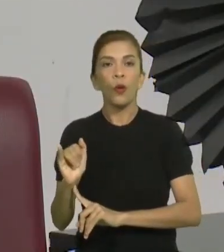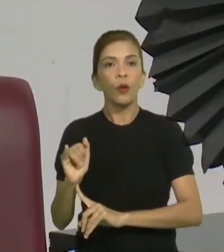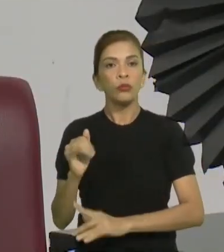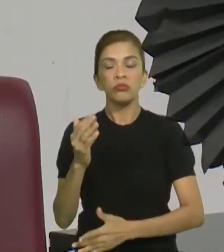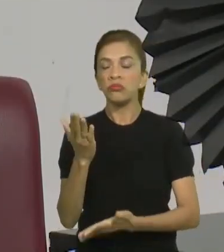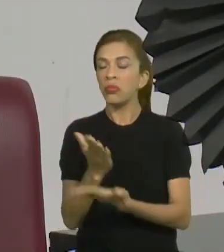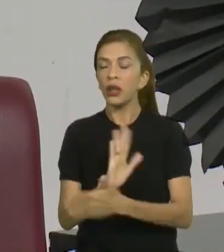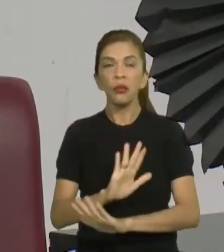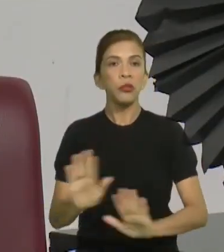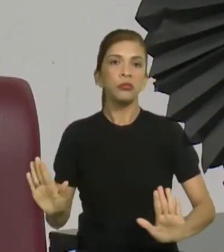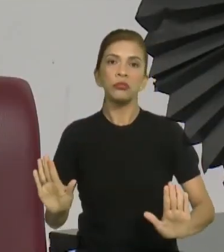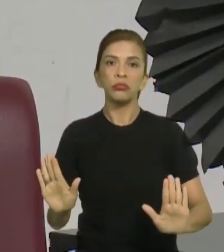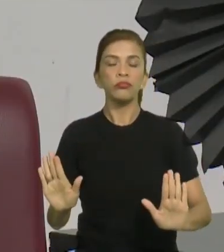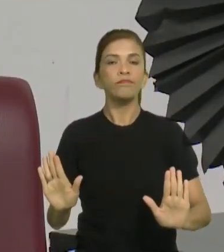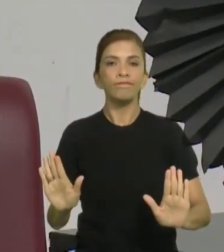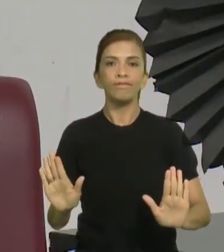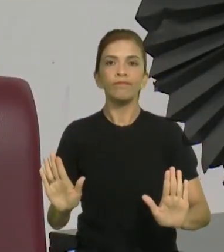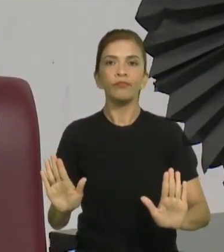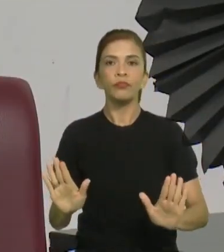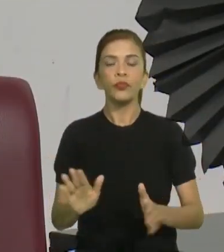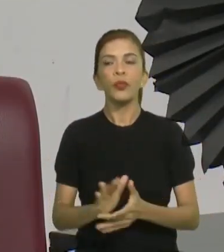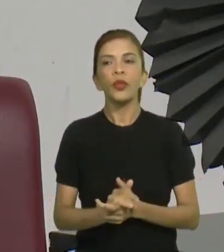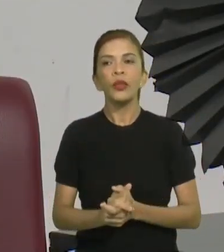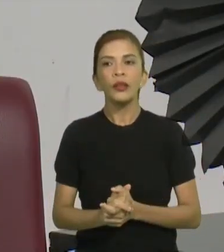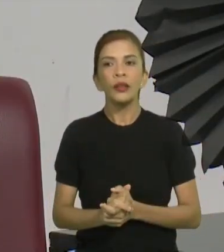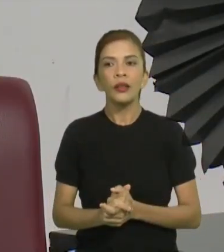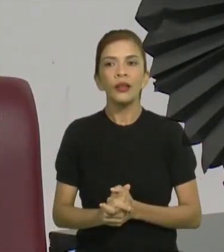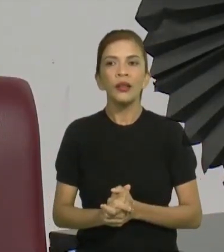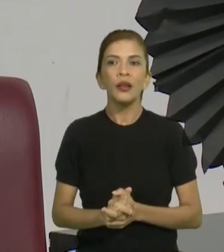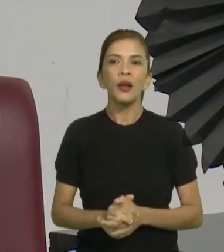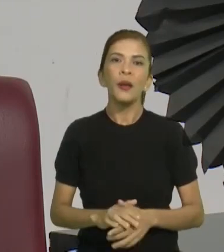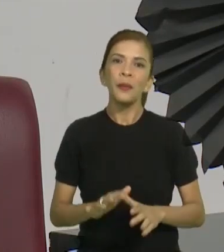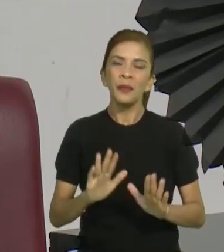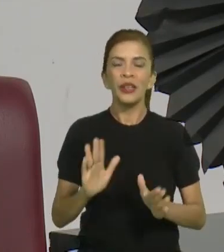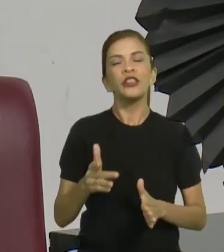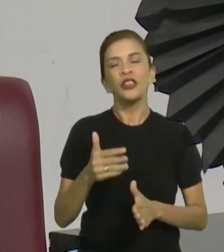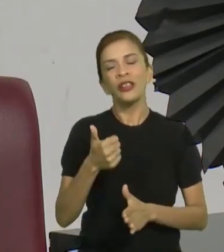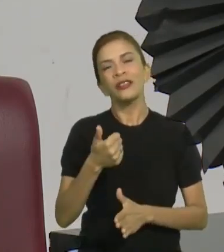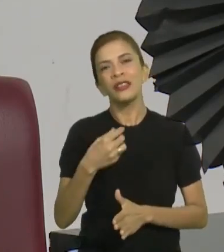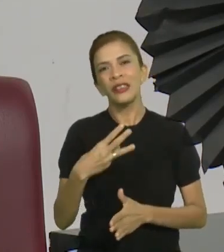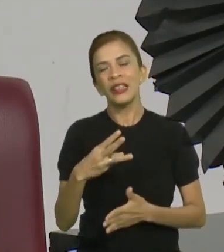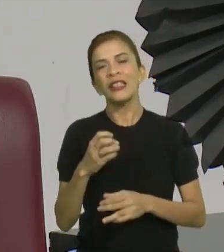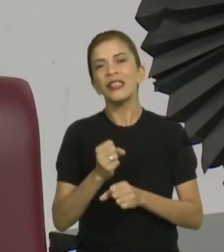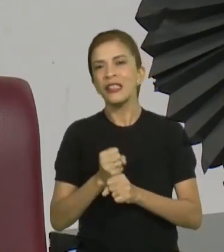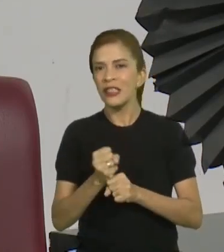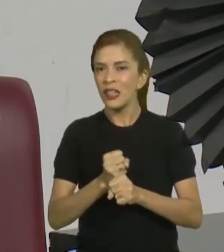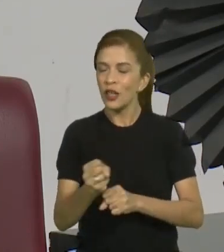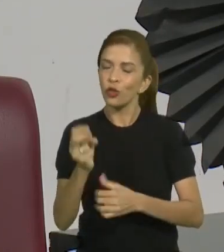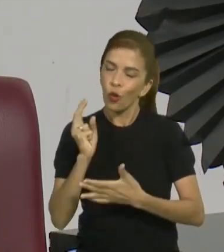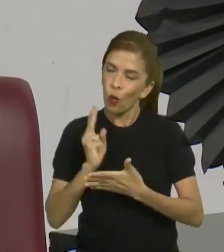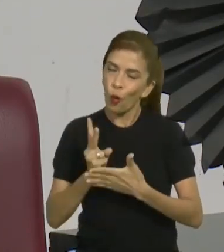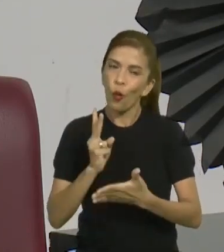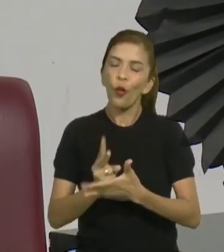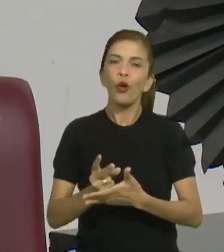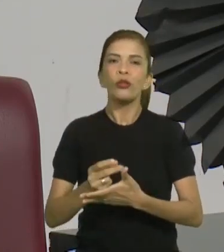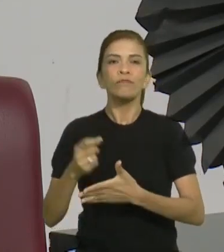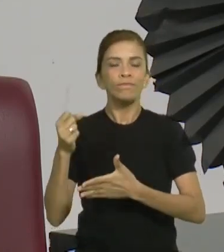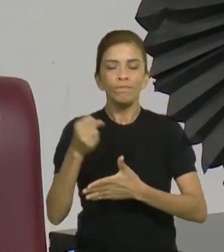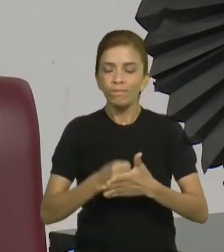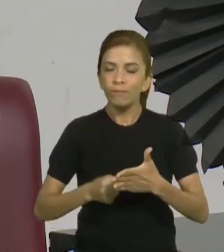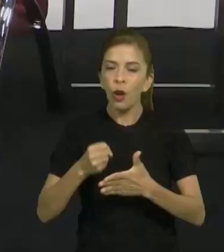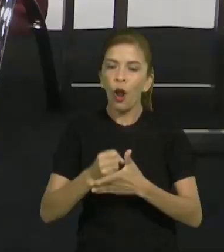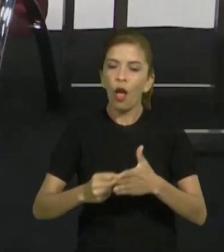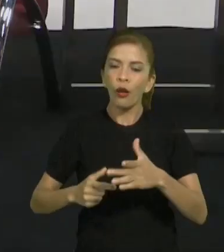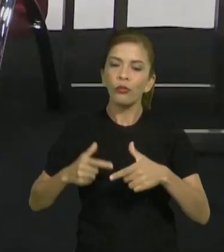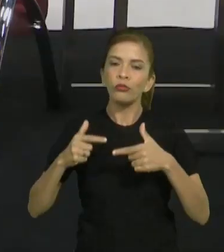e acabasse bem ali. Só que a gente já tem aí 13 anos mantendo nessa luta. Né? Cumprindo de fato aquilo